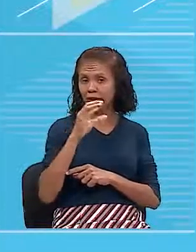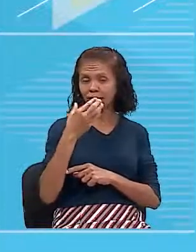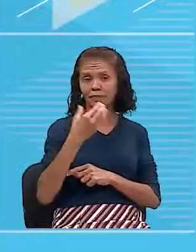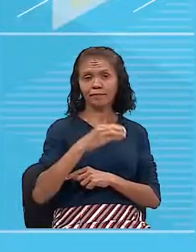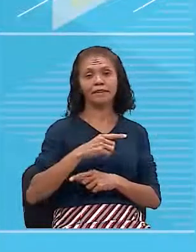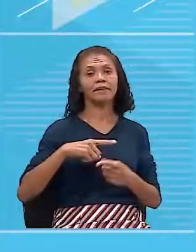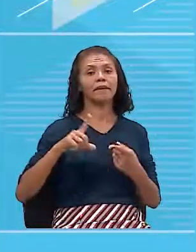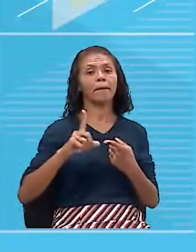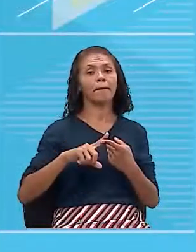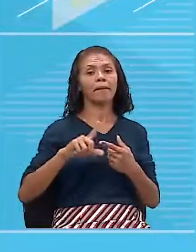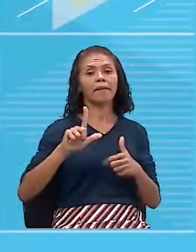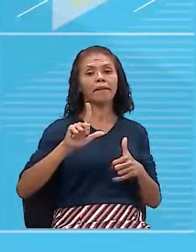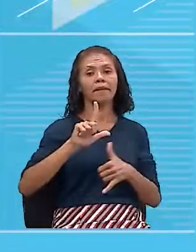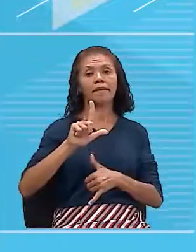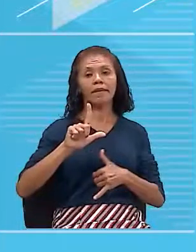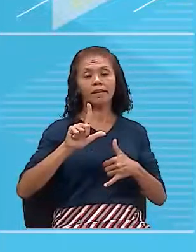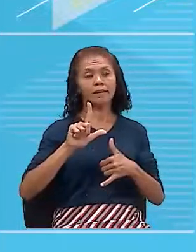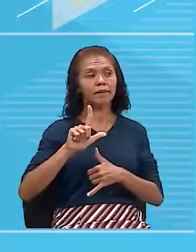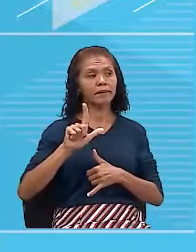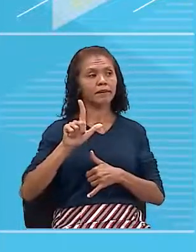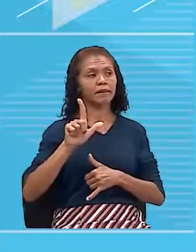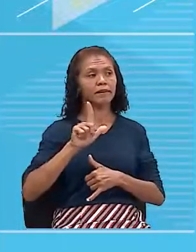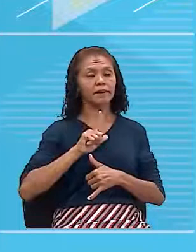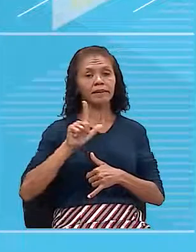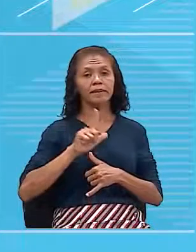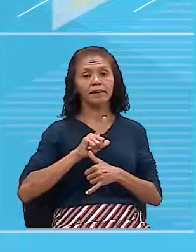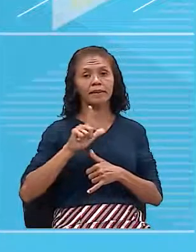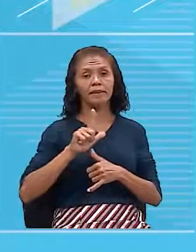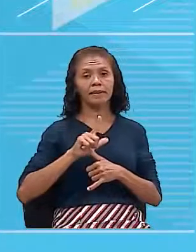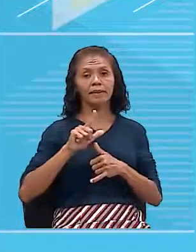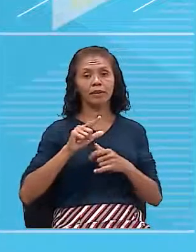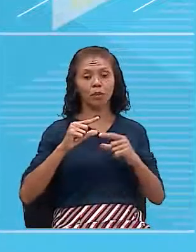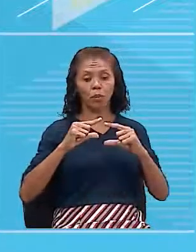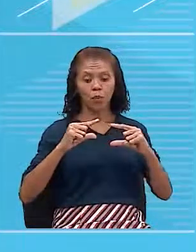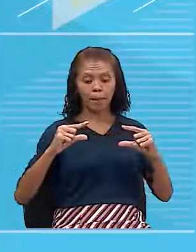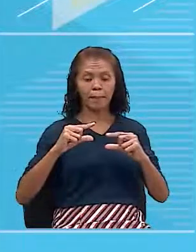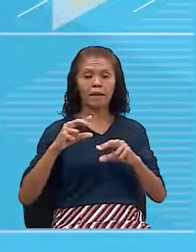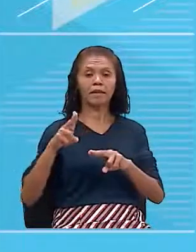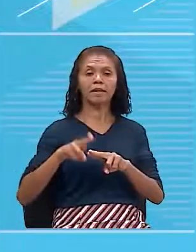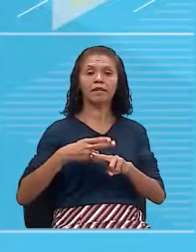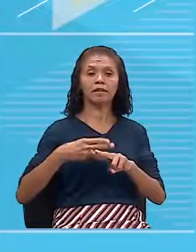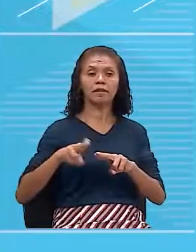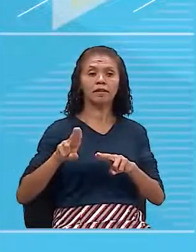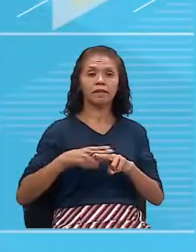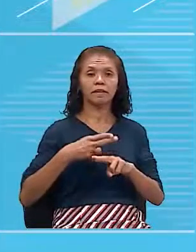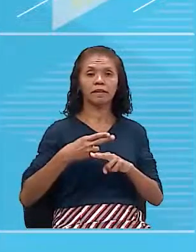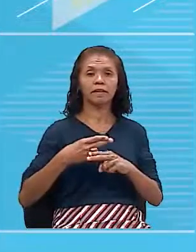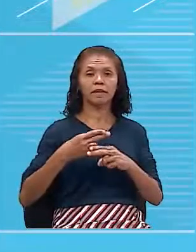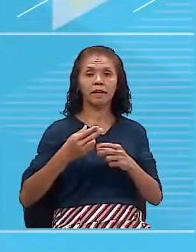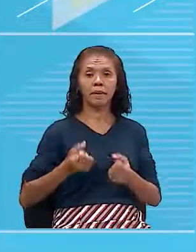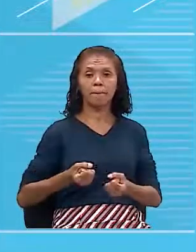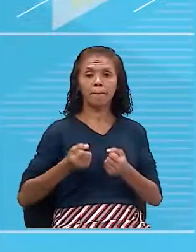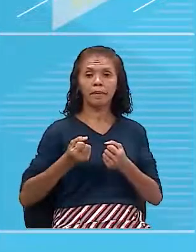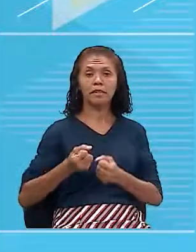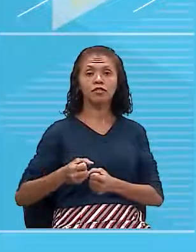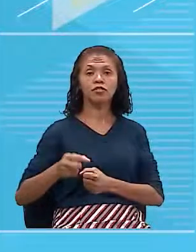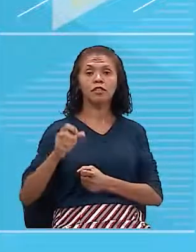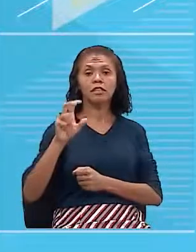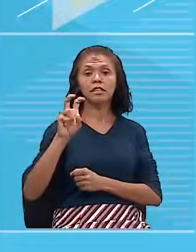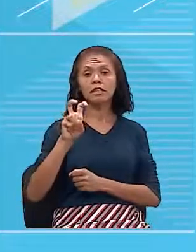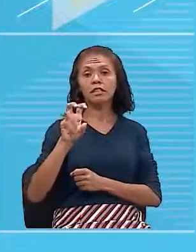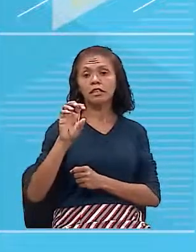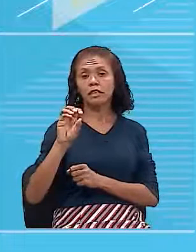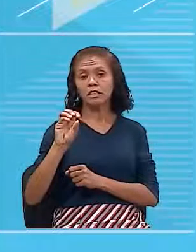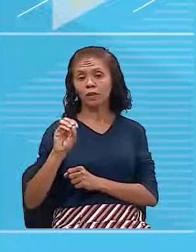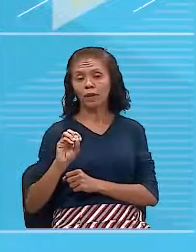e lipídios existem nessa barra de chocolate que pesa 50 gramas Então